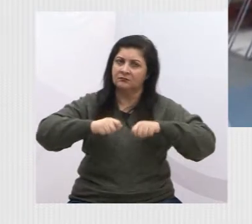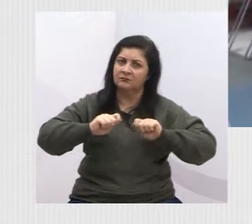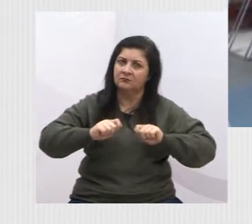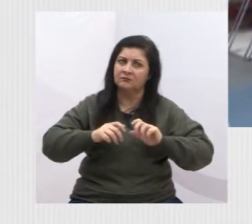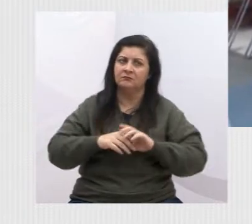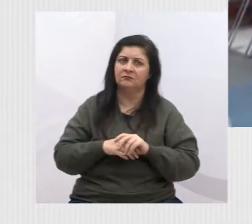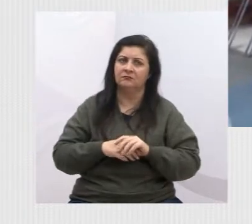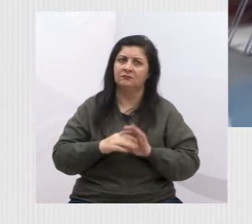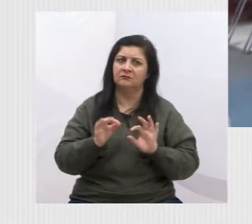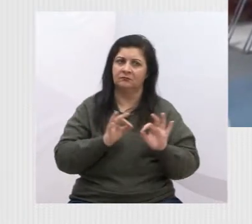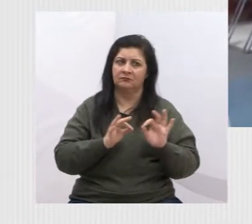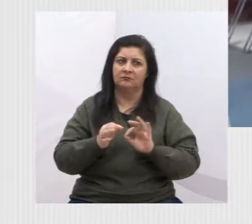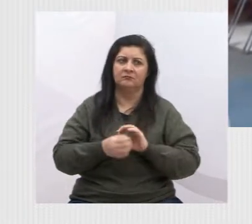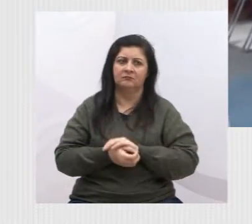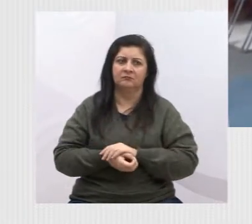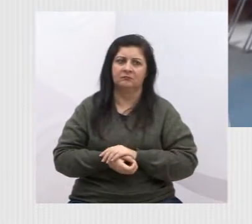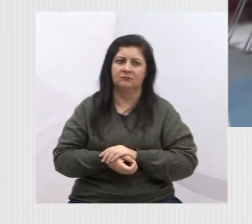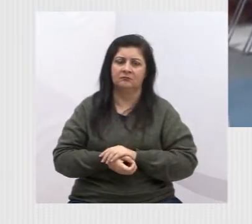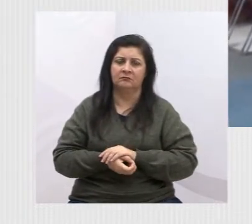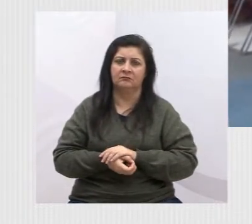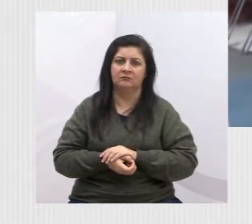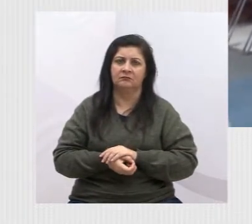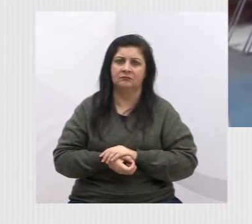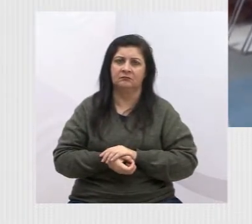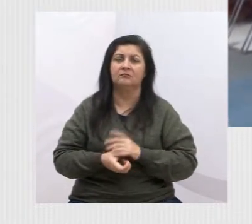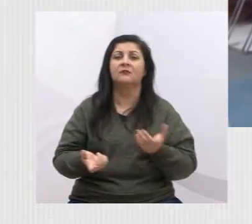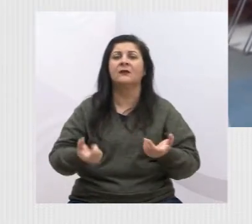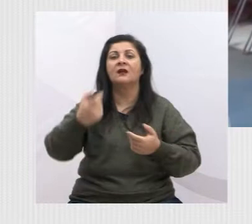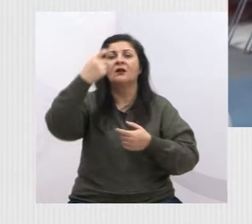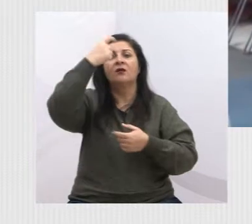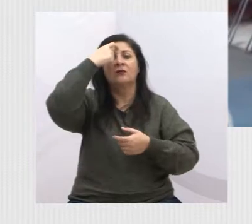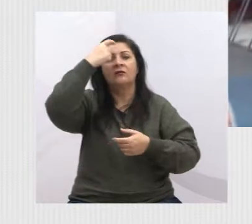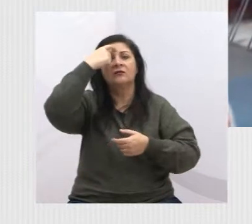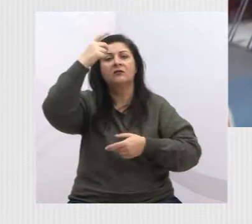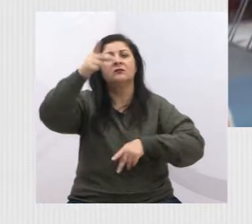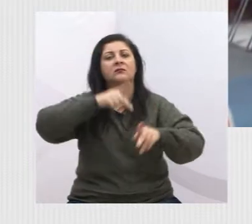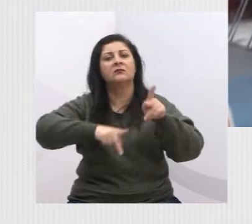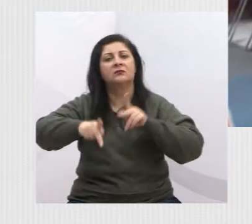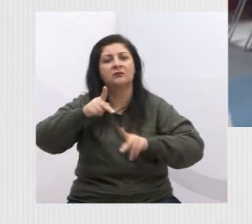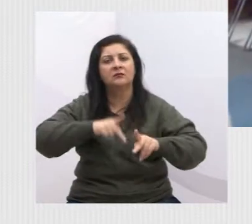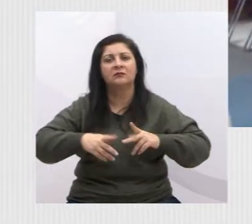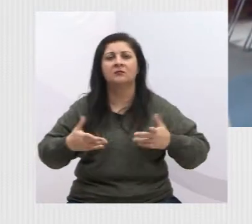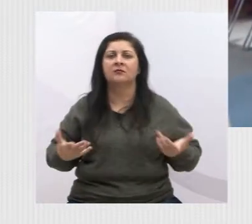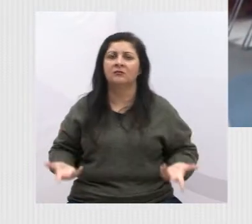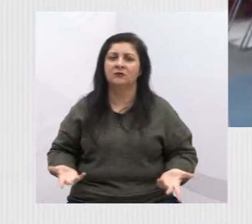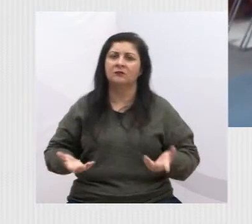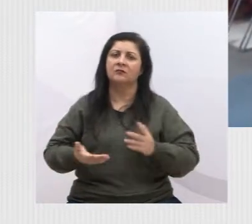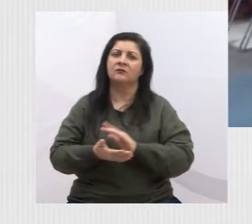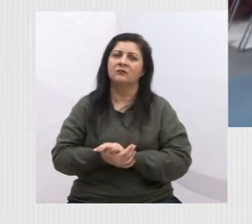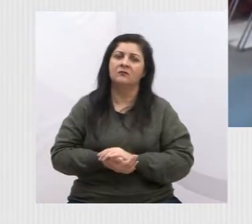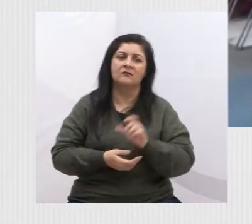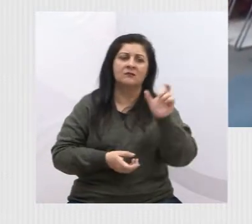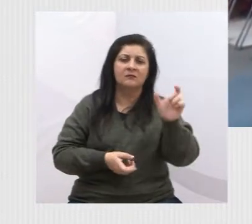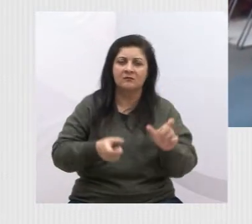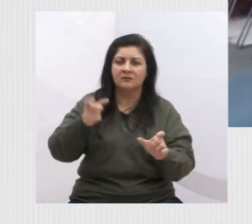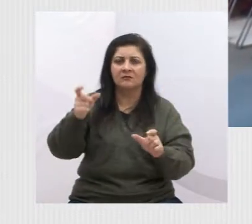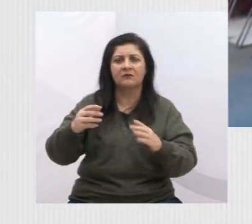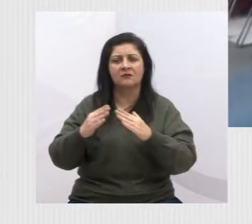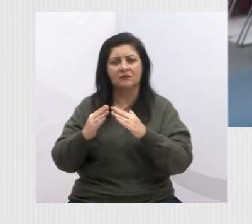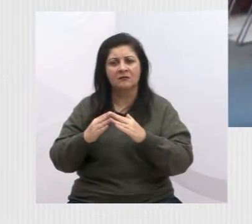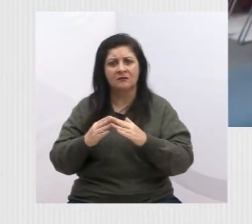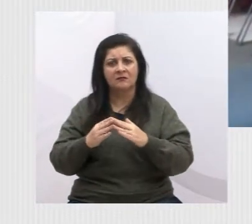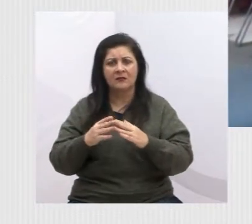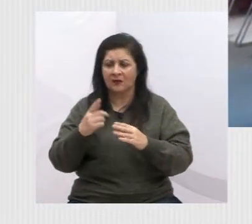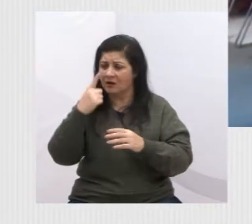para organizar mais. E falta consciência da população também. Exatamente, a consciência de cada um, de cada morador, né? Colocar o